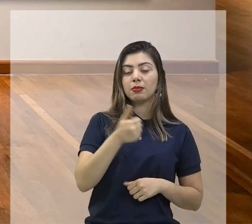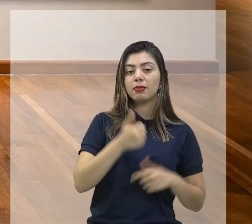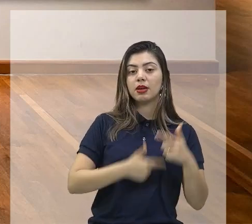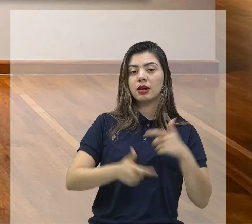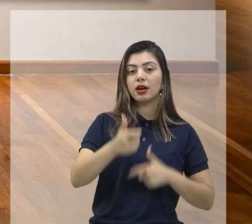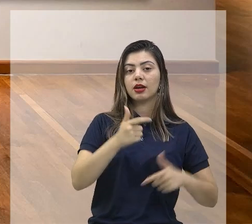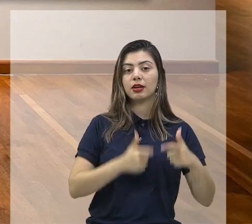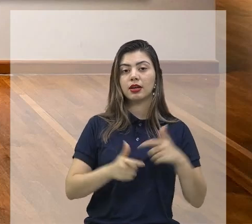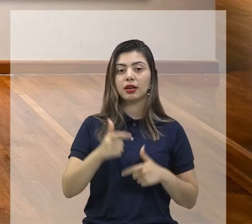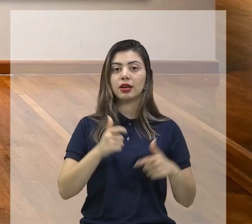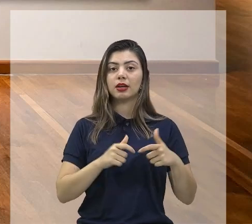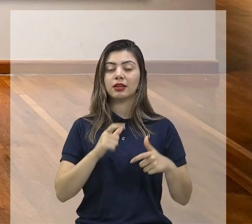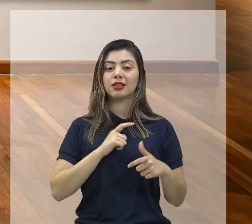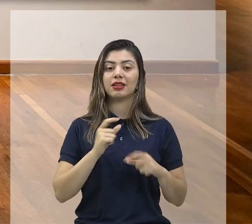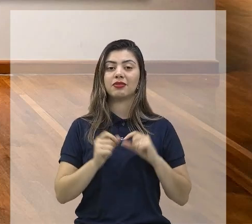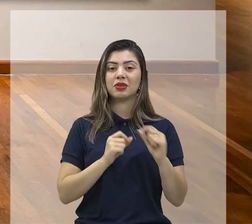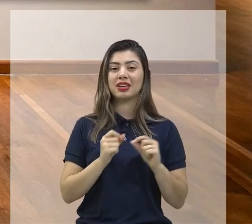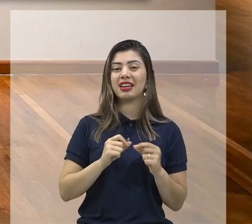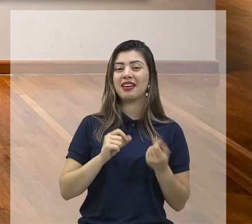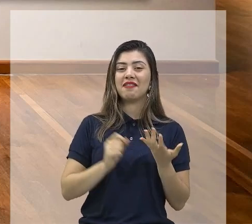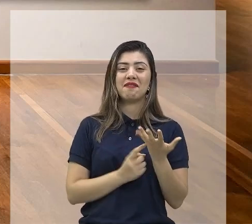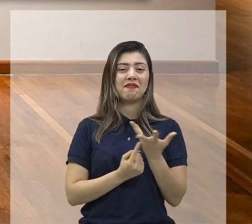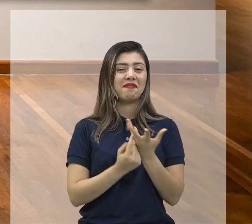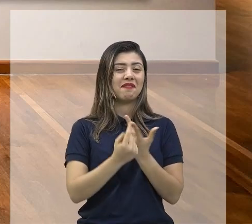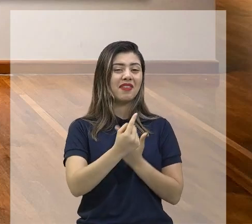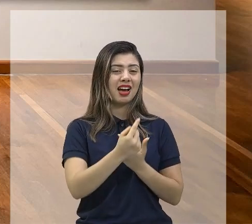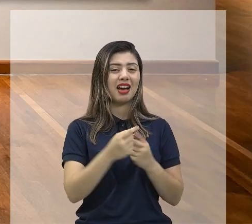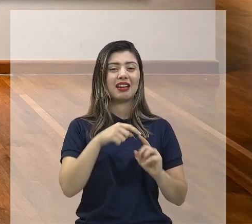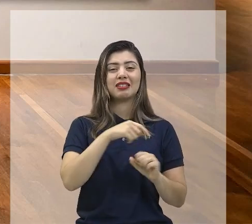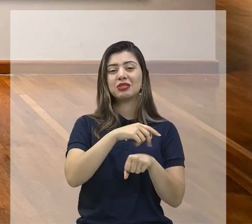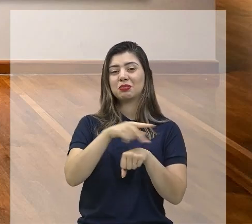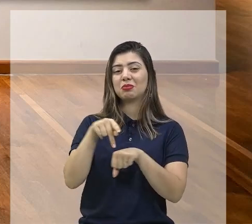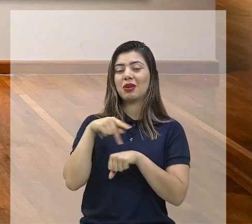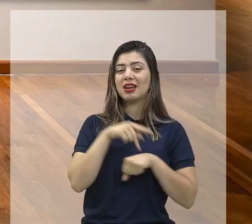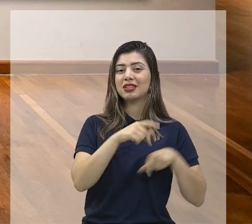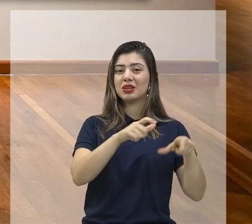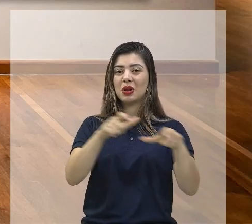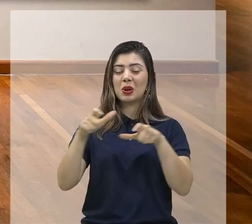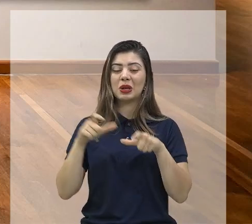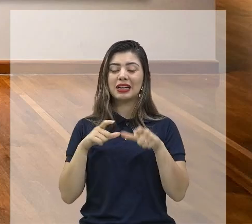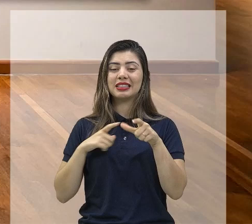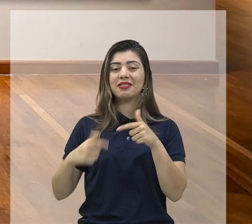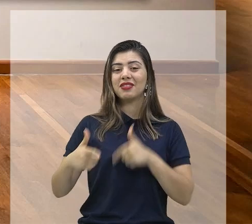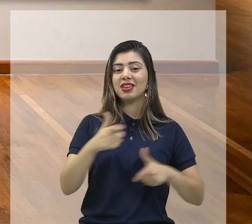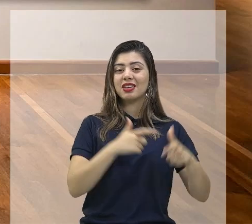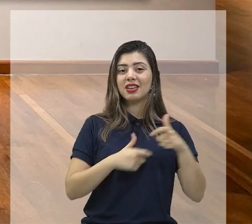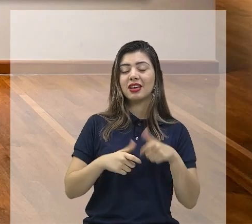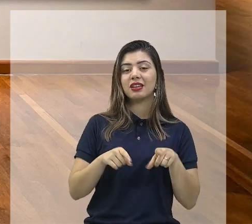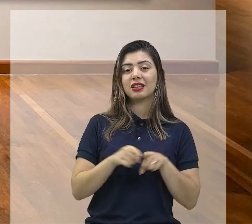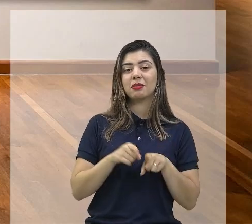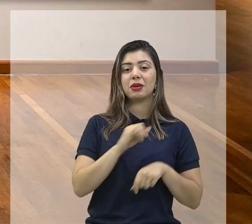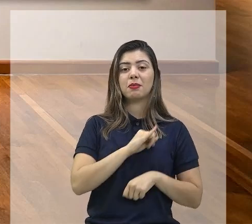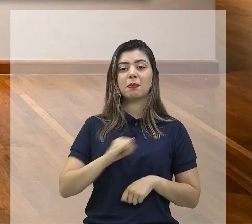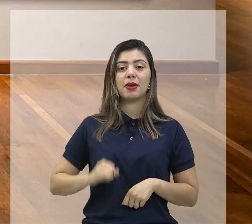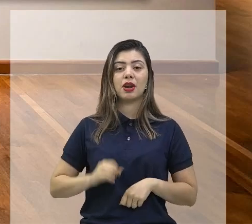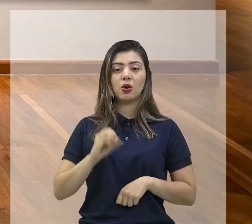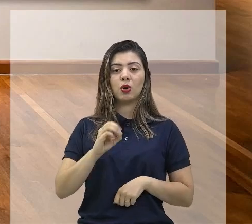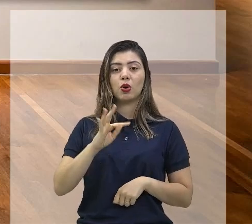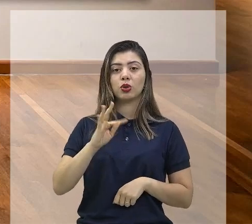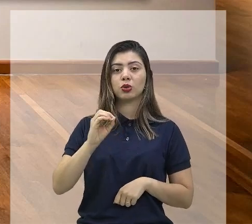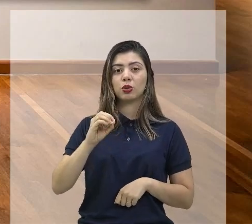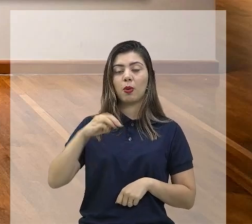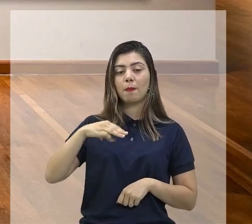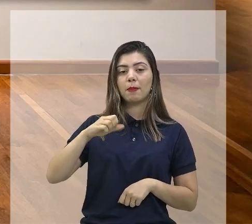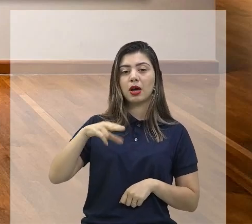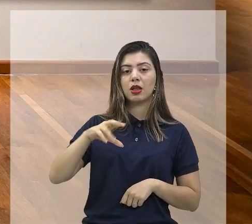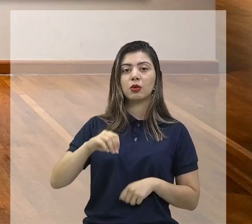a Liga Balcânica, a Sérvia, Montenegro, Grécia e Bulgária, e o Império Otomano, motivada pela